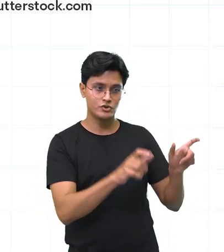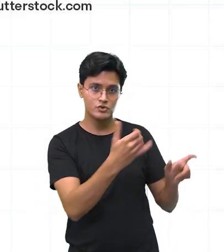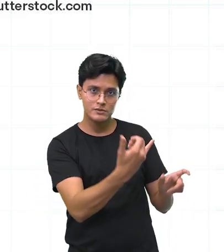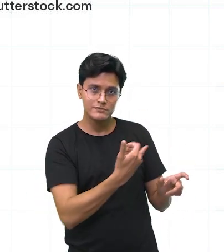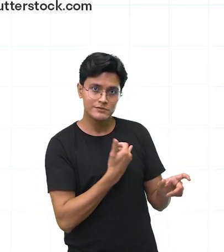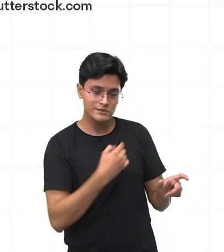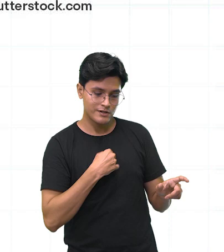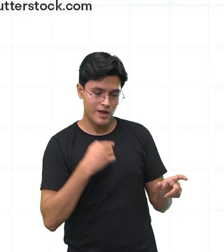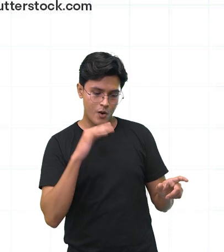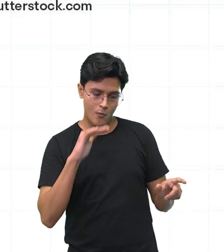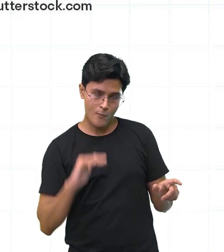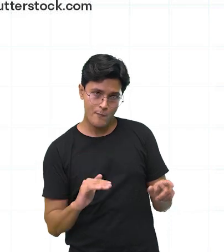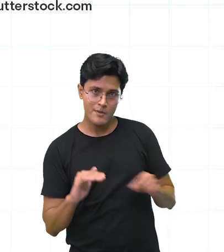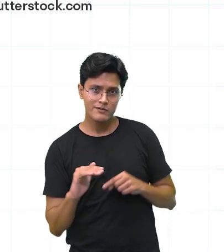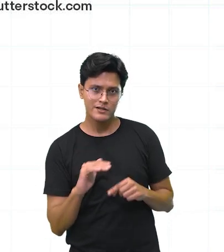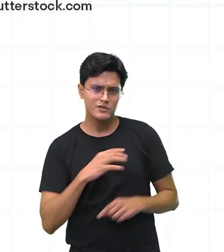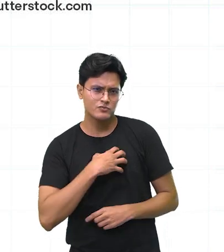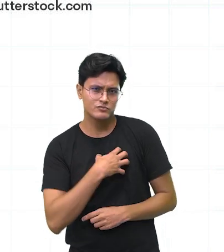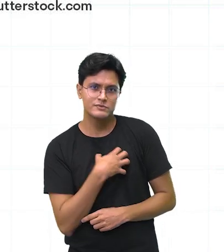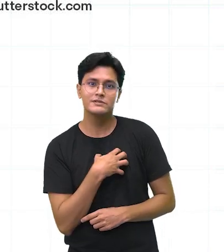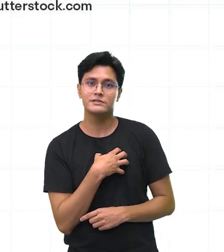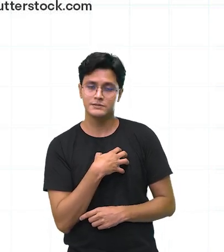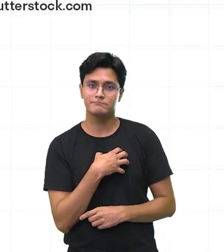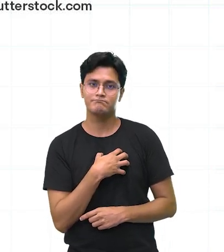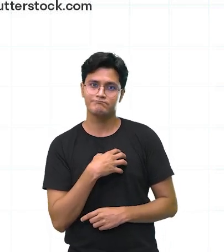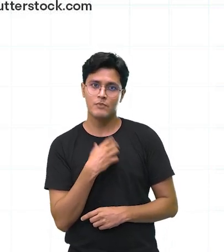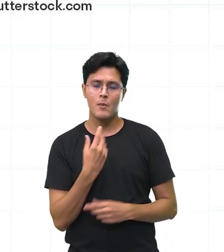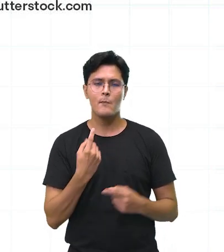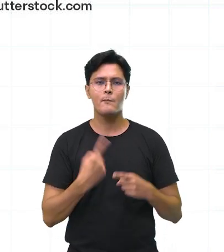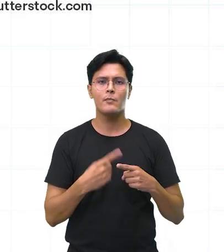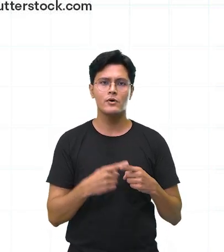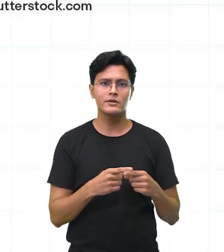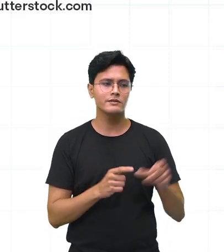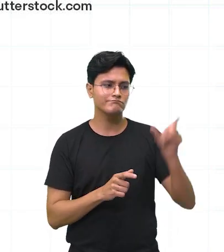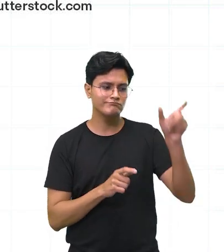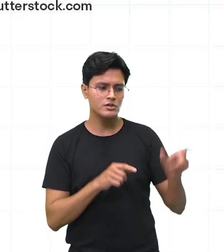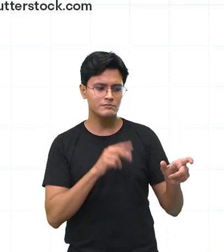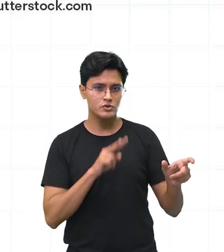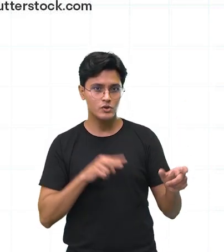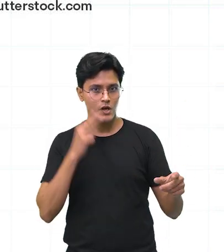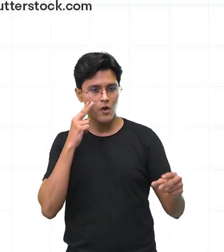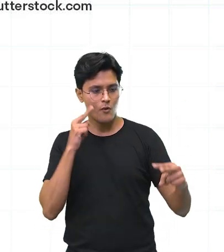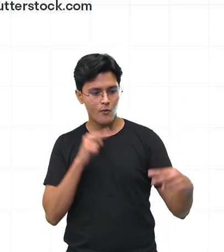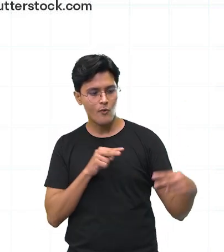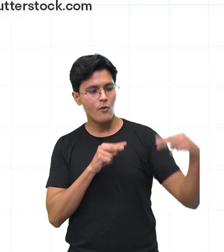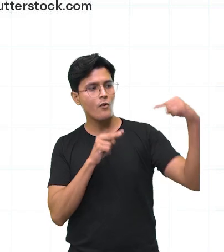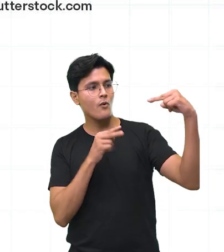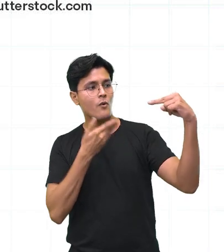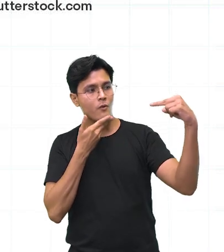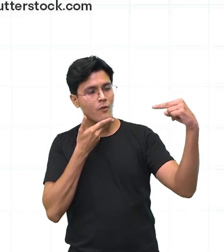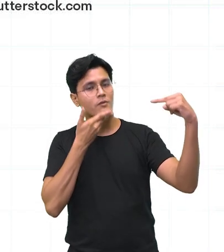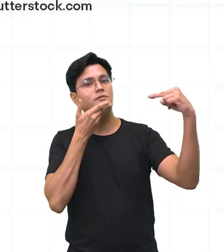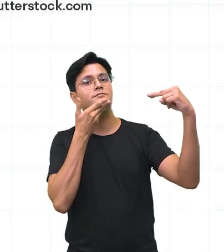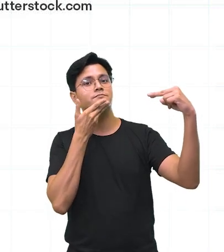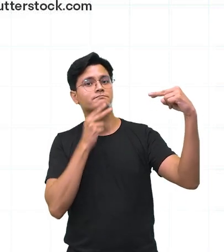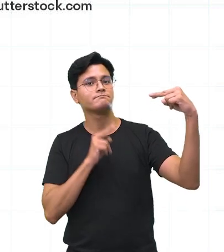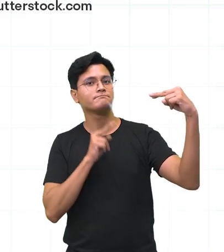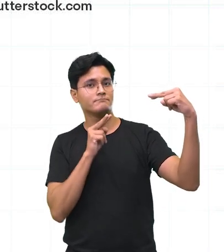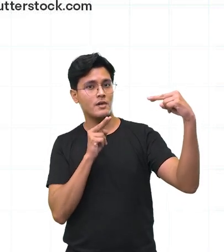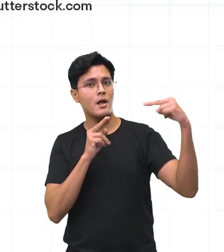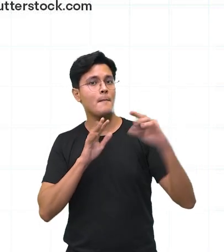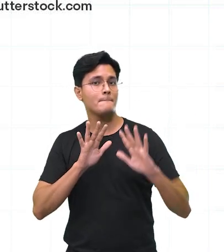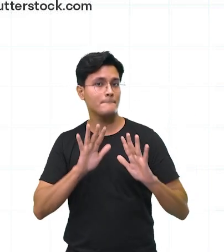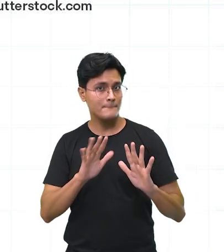eu fico muito zangado. Tenho de olhar todo mundo com o queixo levantado. Mas